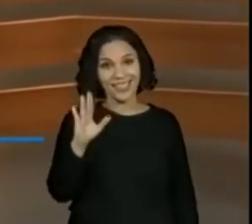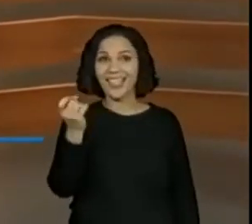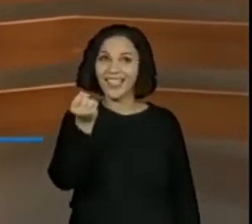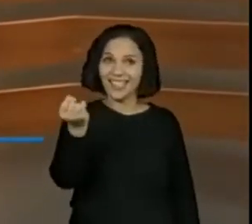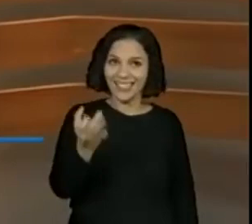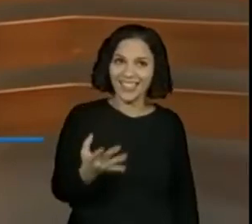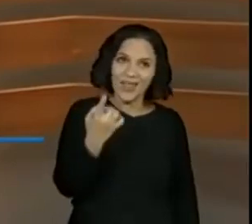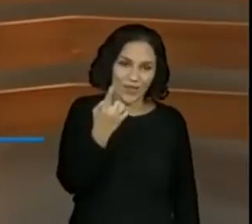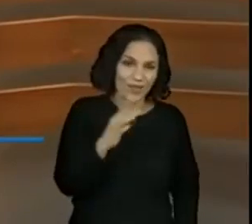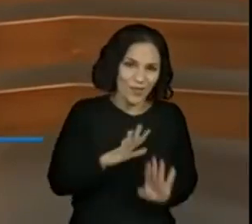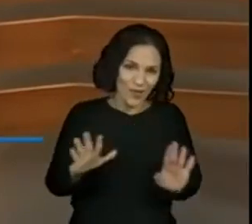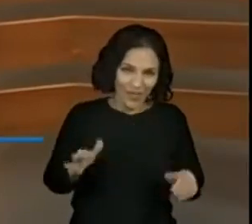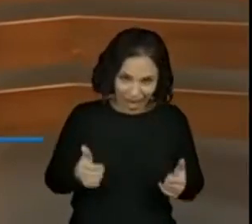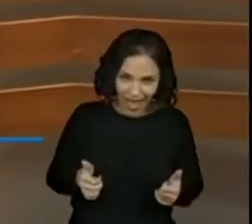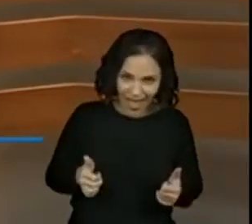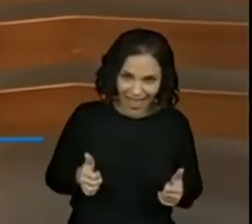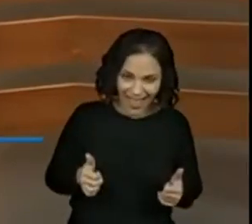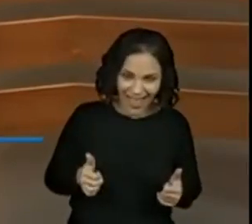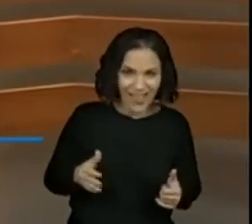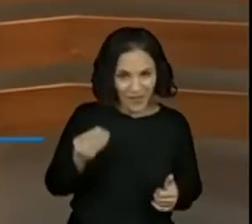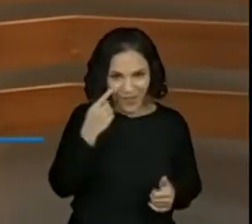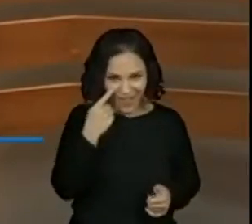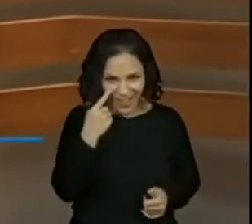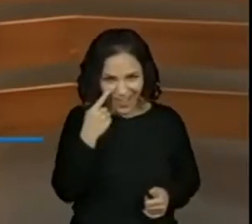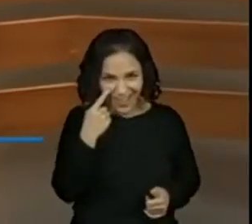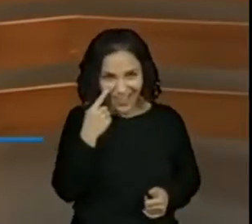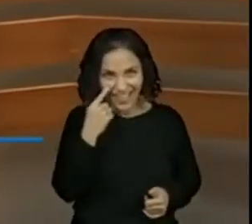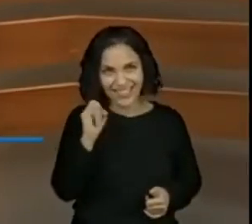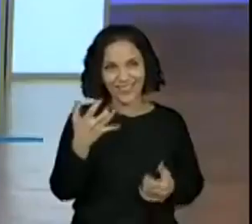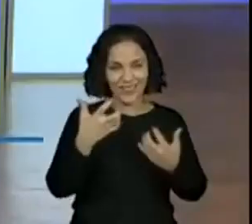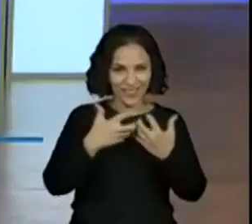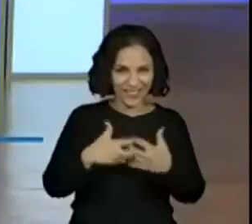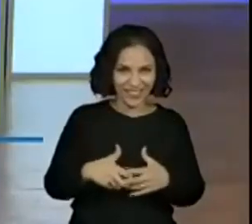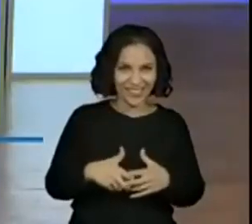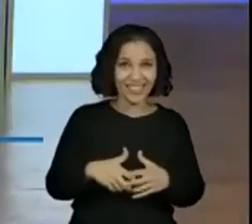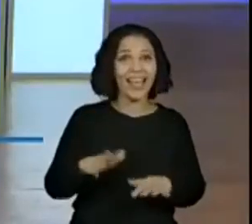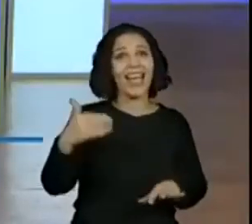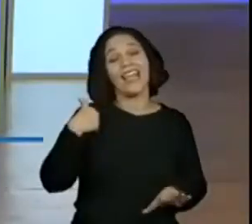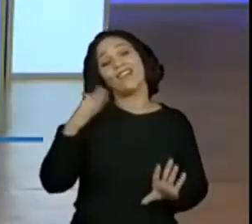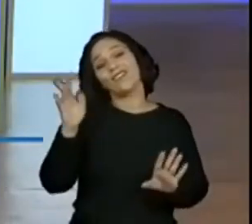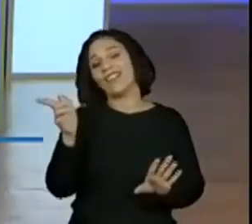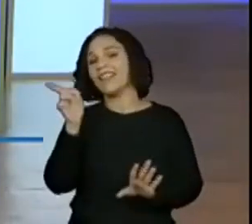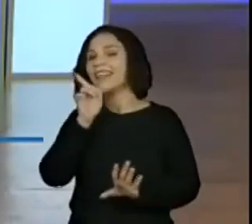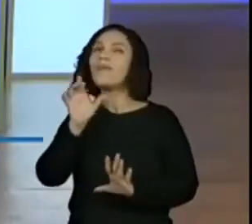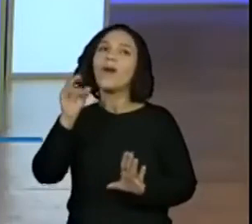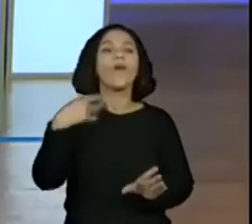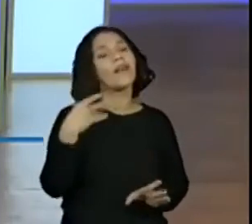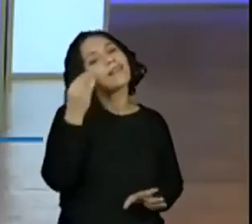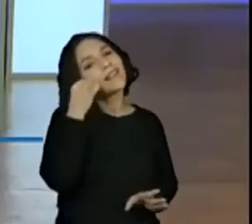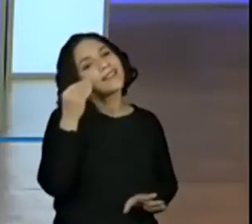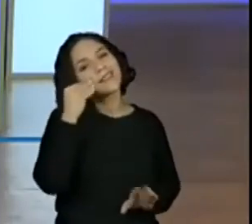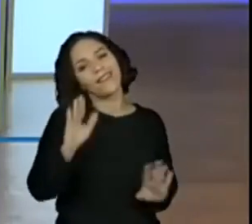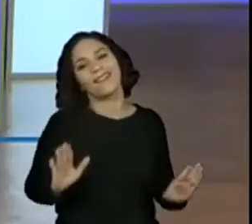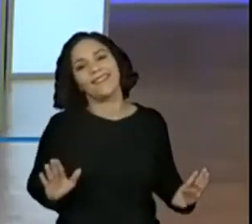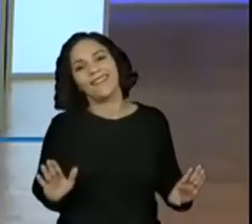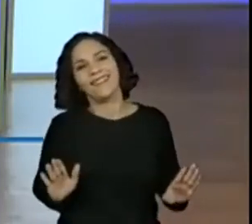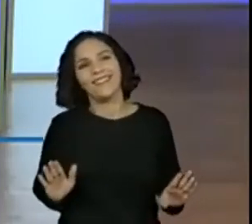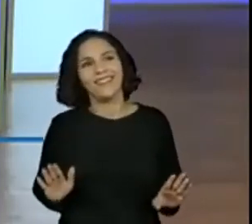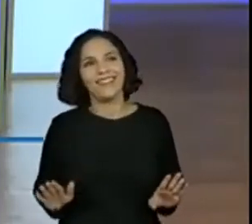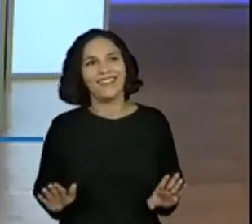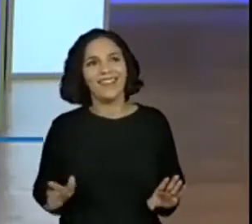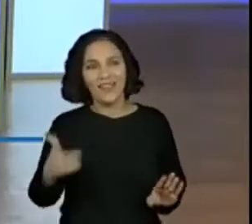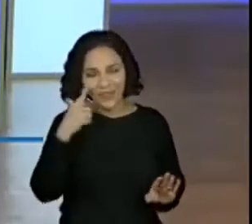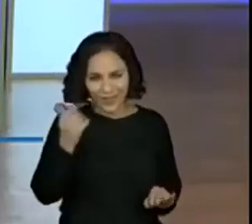rodada Só que essa daqui tá vamos ver se vai dar certo eu já ganhei Tá eu quero fazer o texto Então tá bom